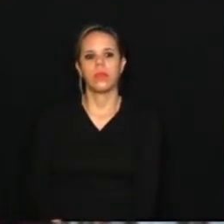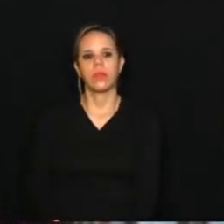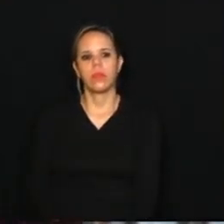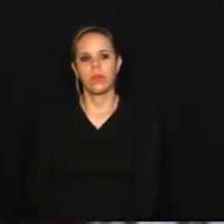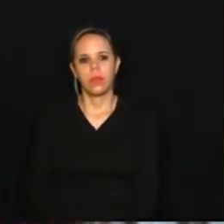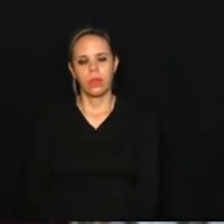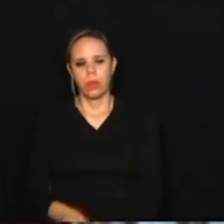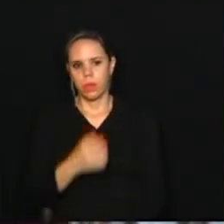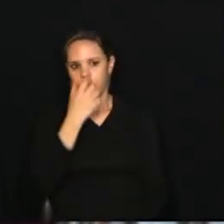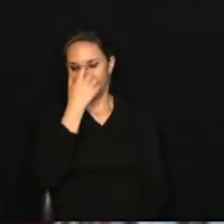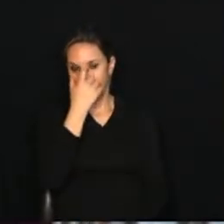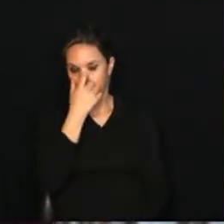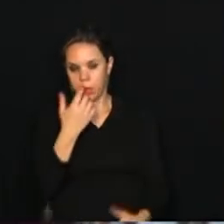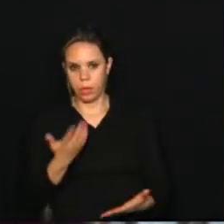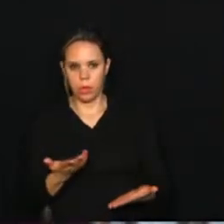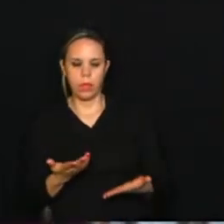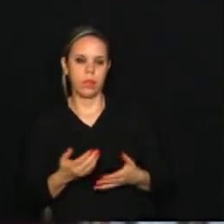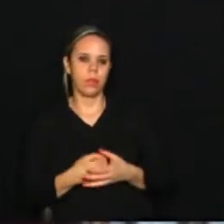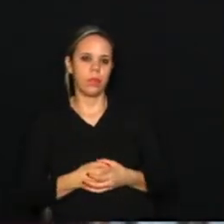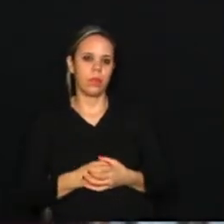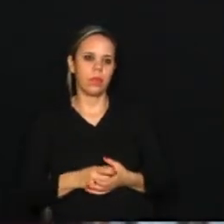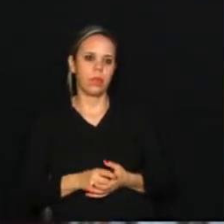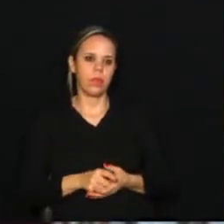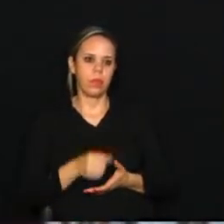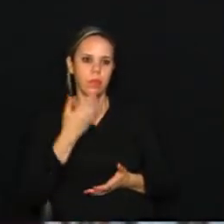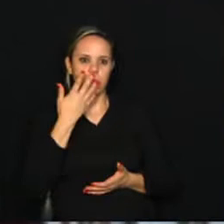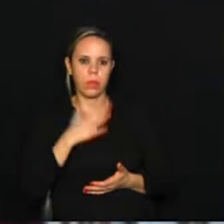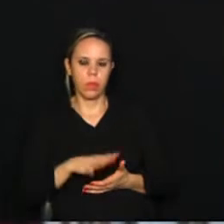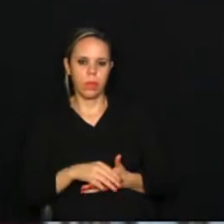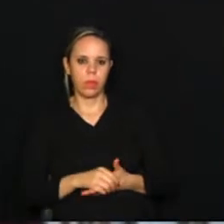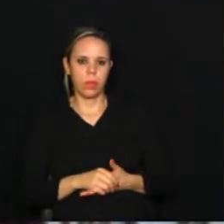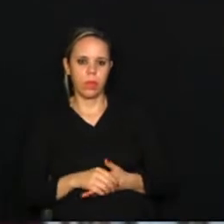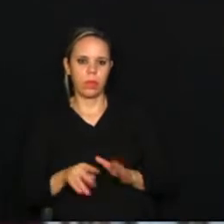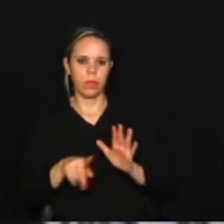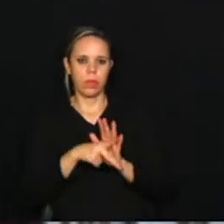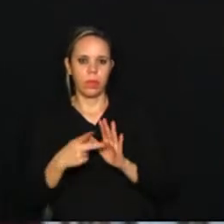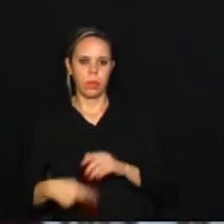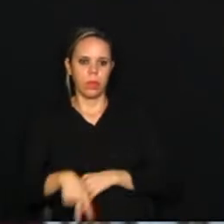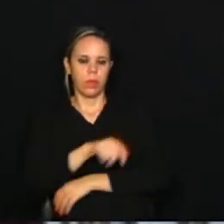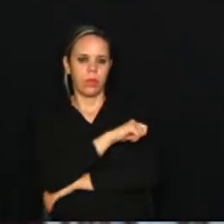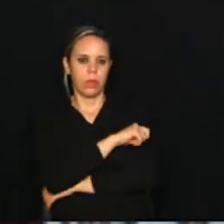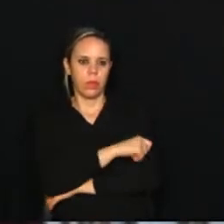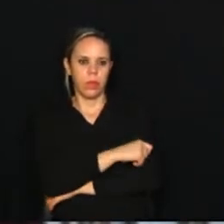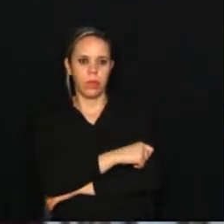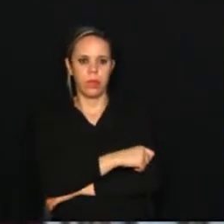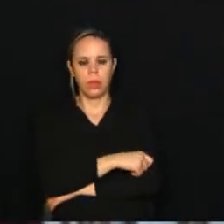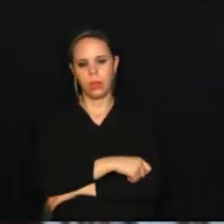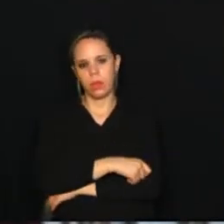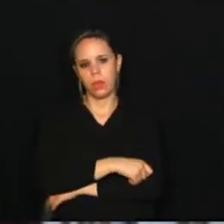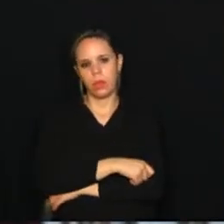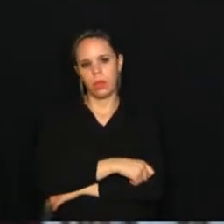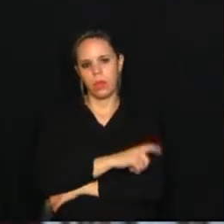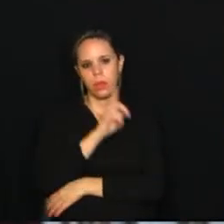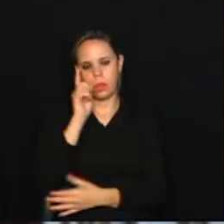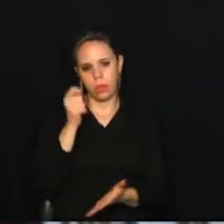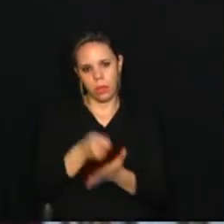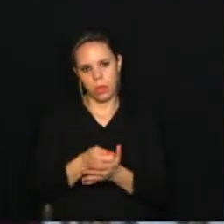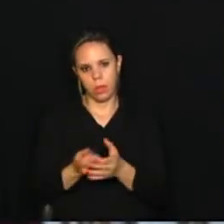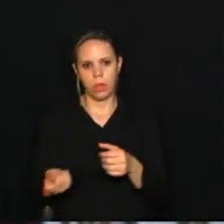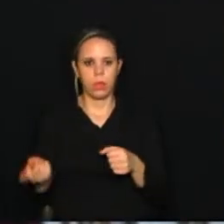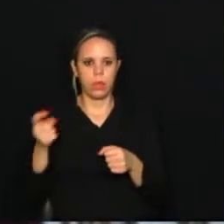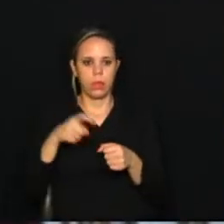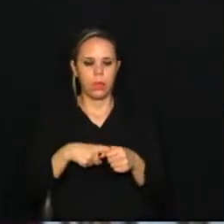de certa forma, embora sejam crianças dos próprios alunos, a decisão de voltar